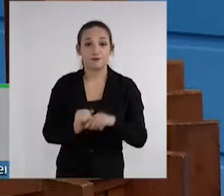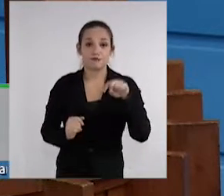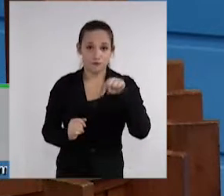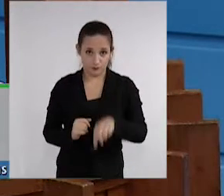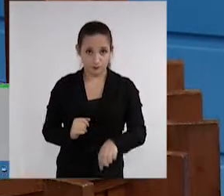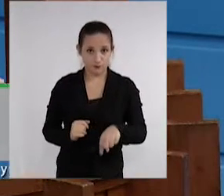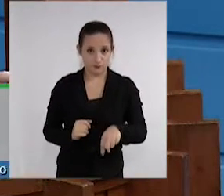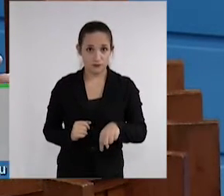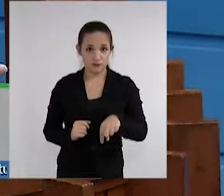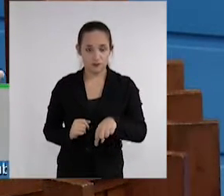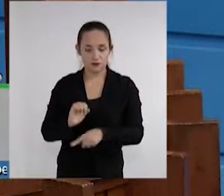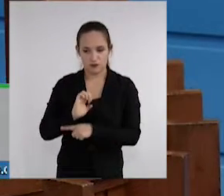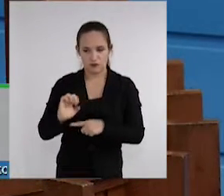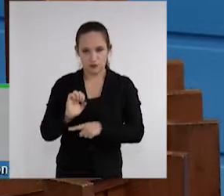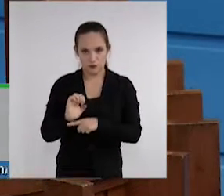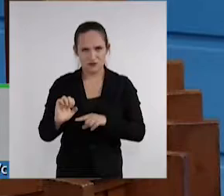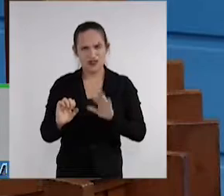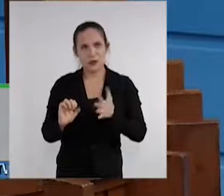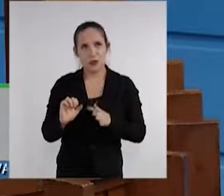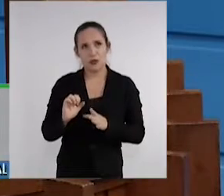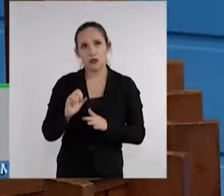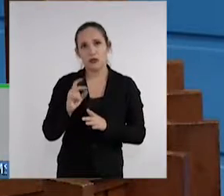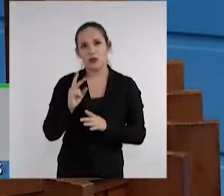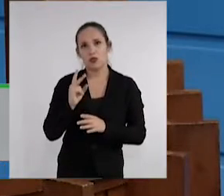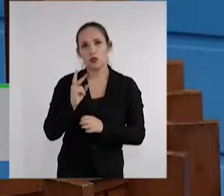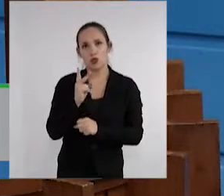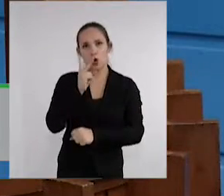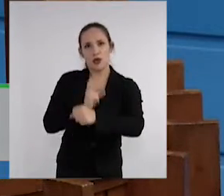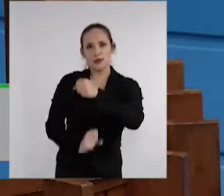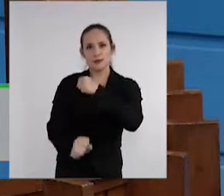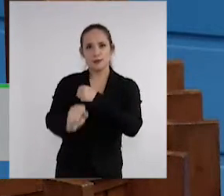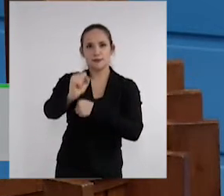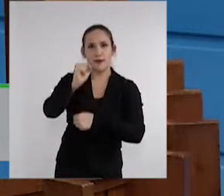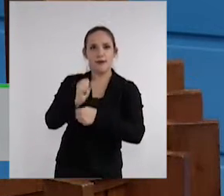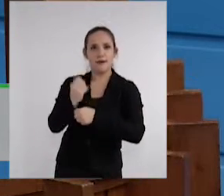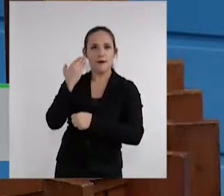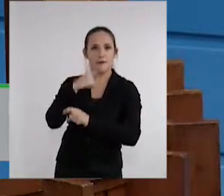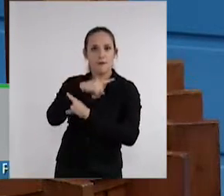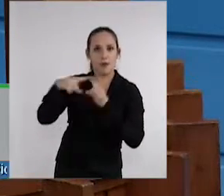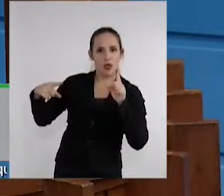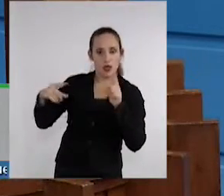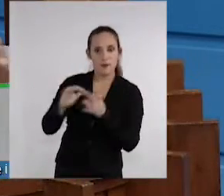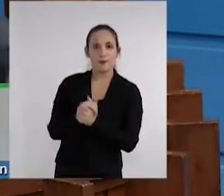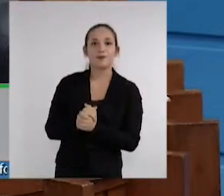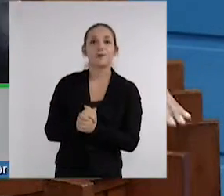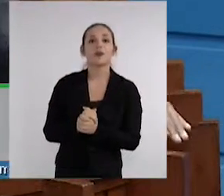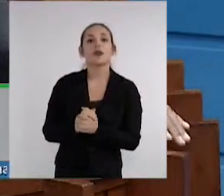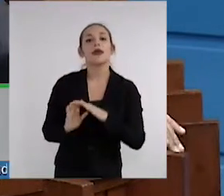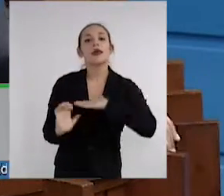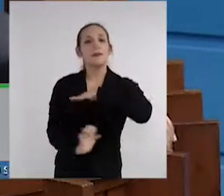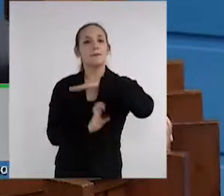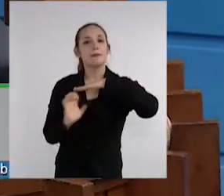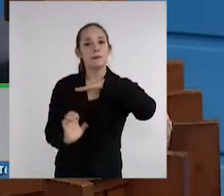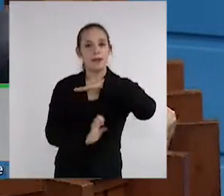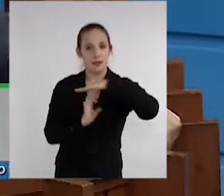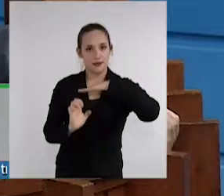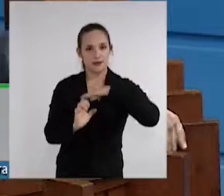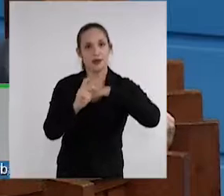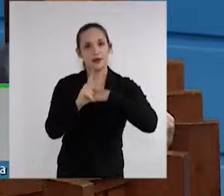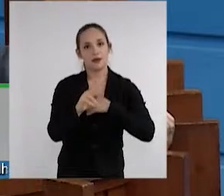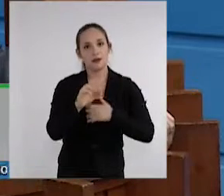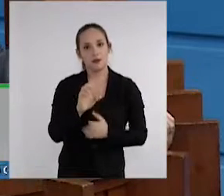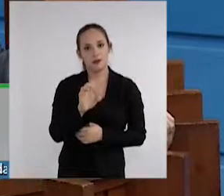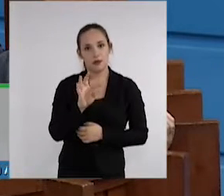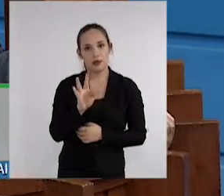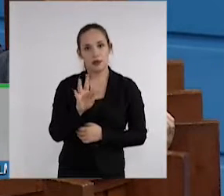Estado, há cerca de 2 anos e meio atrás, a Petrobras começou a realizar alguns estudos,